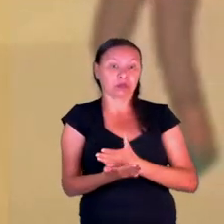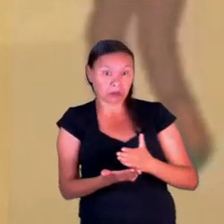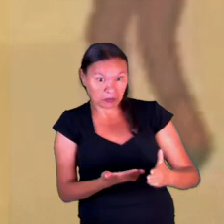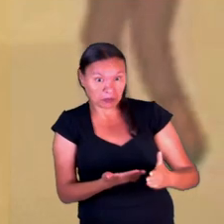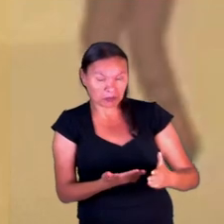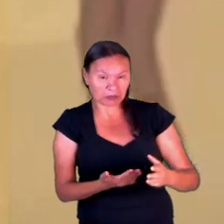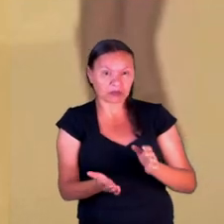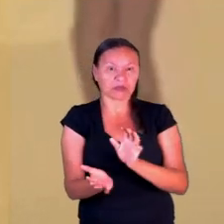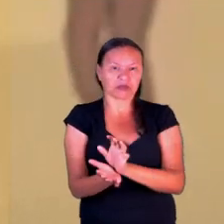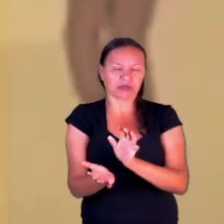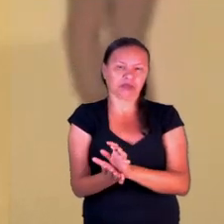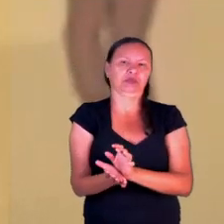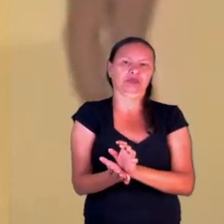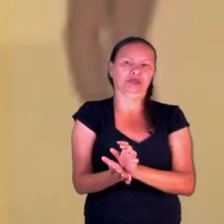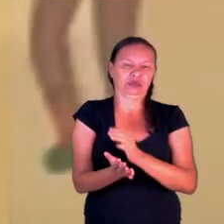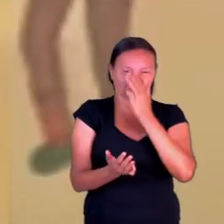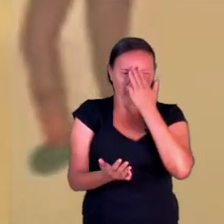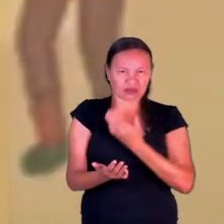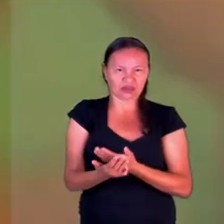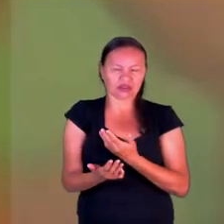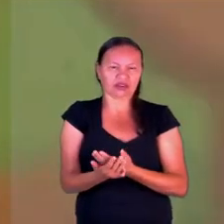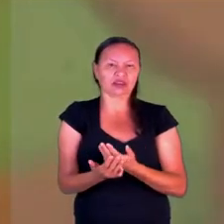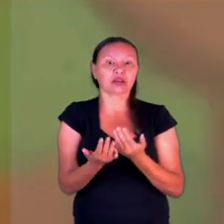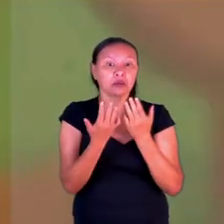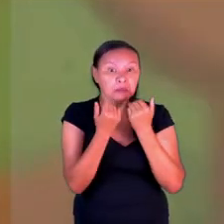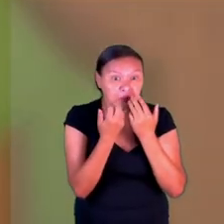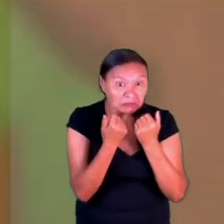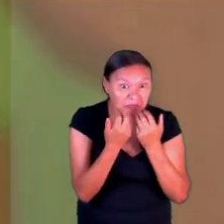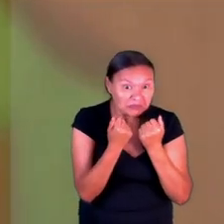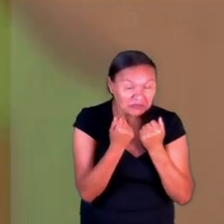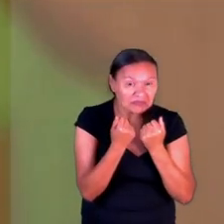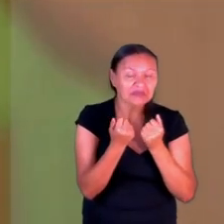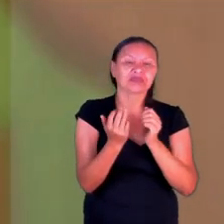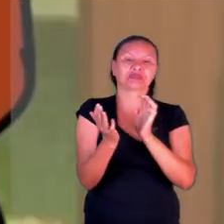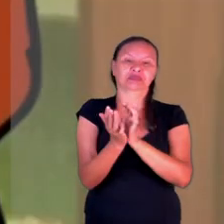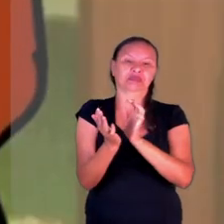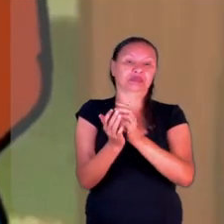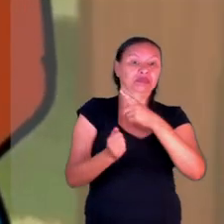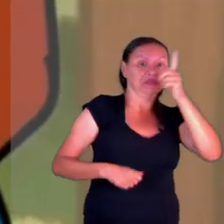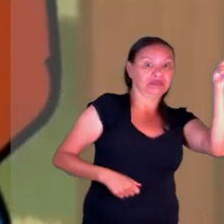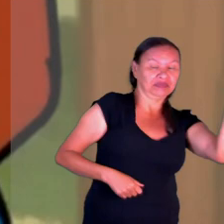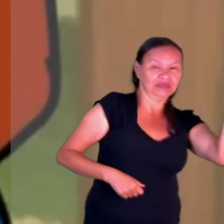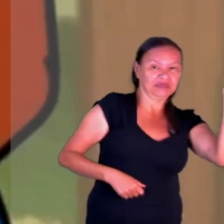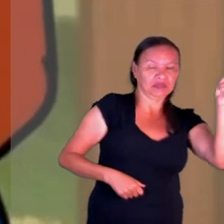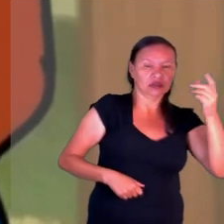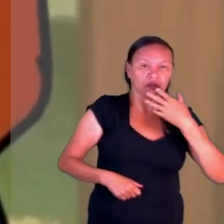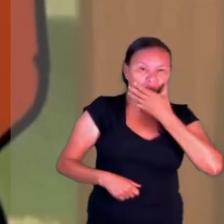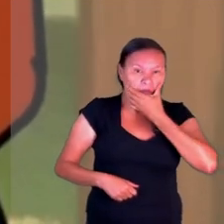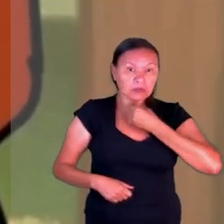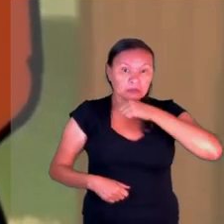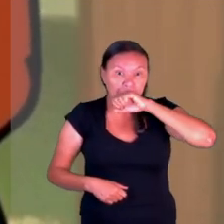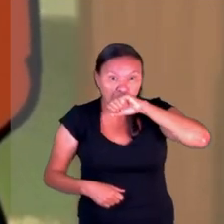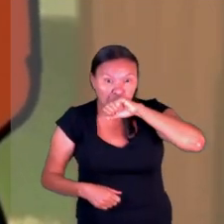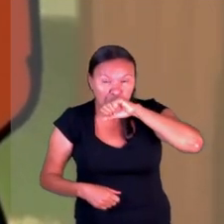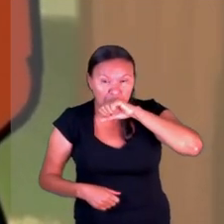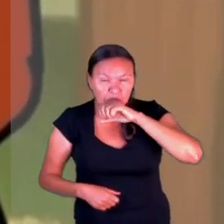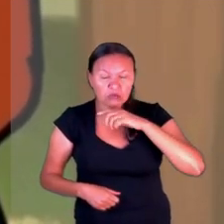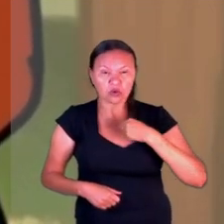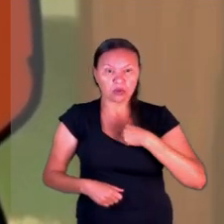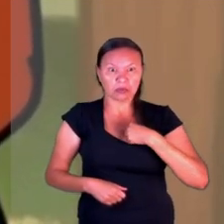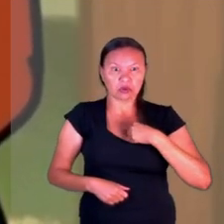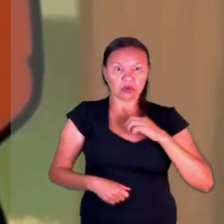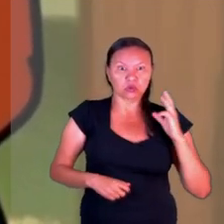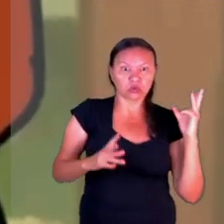só aqui até a comida vem direto da Aldeia nossa mãe isso tudo é para